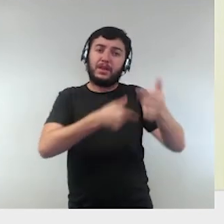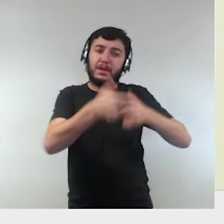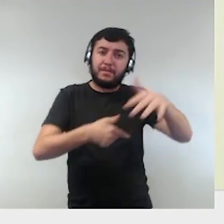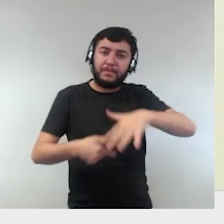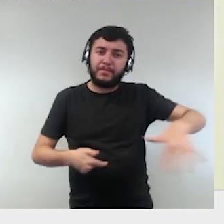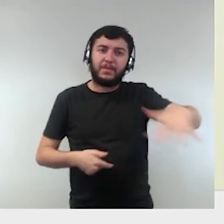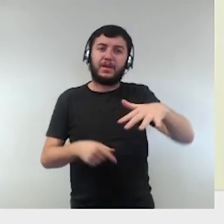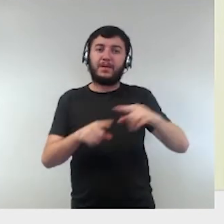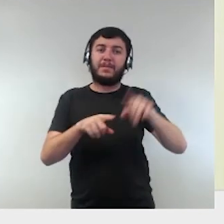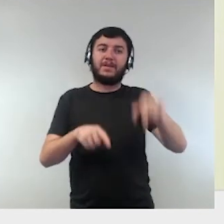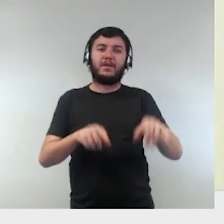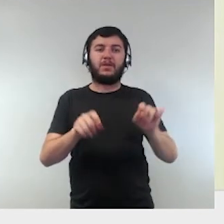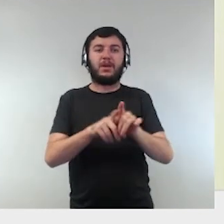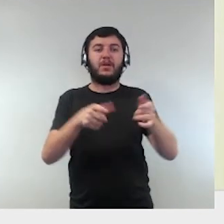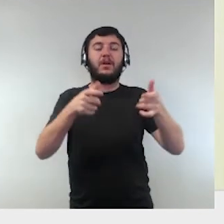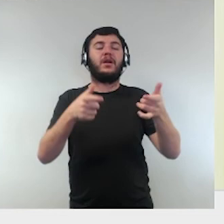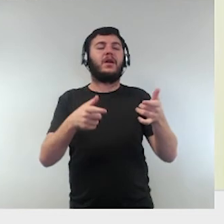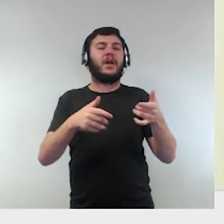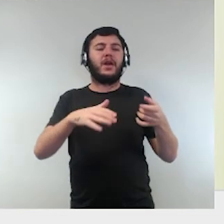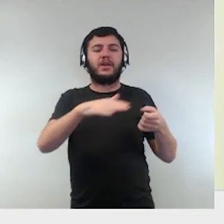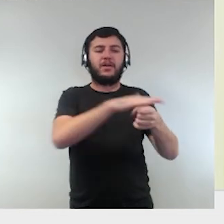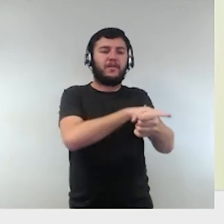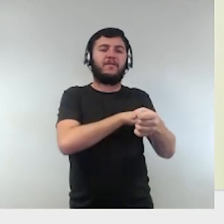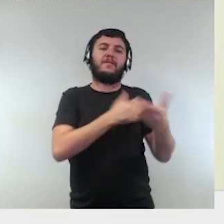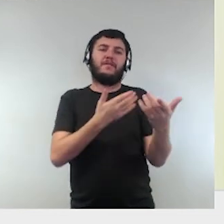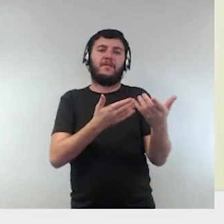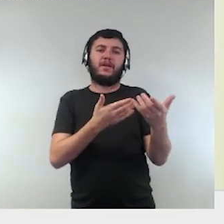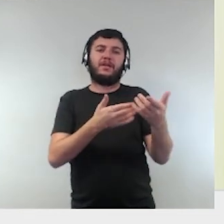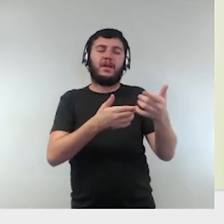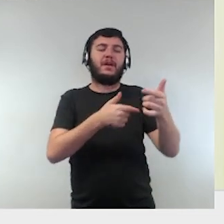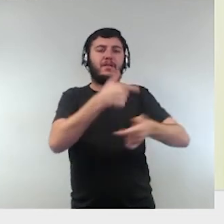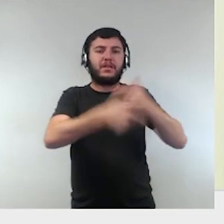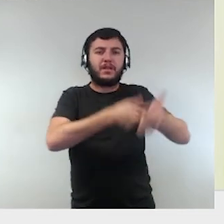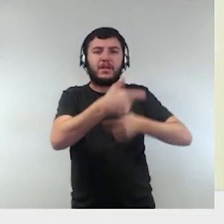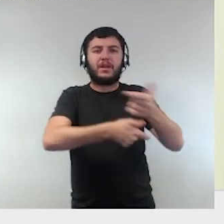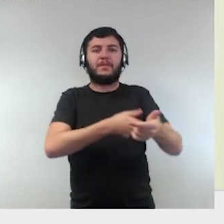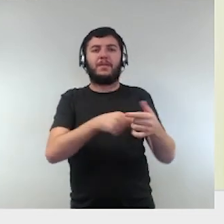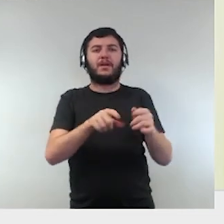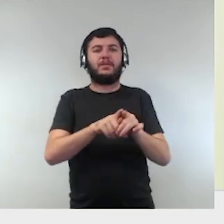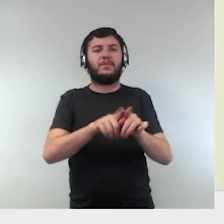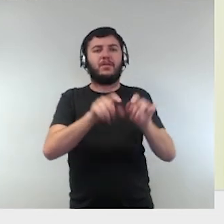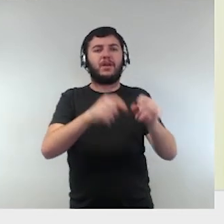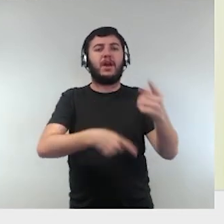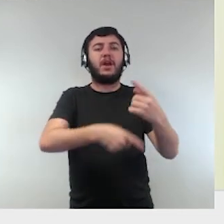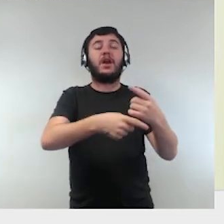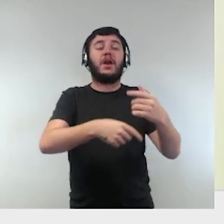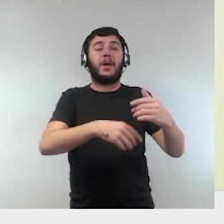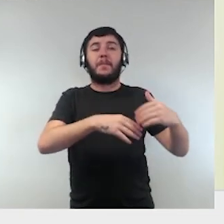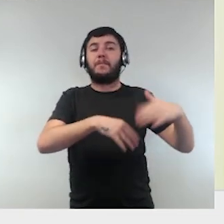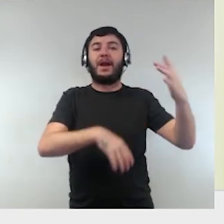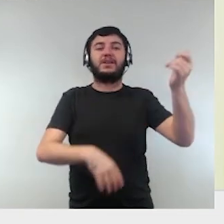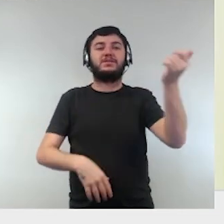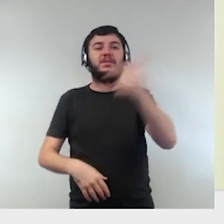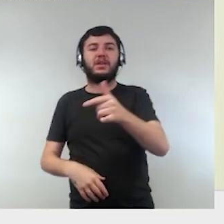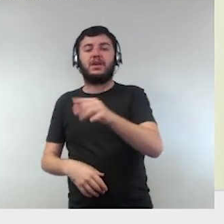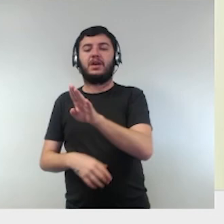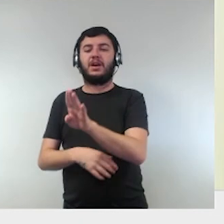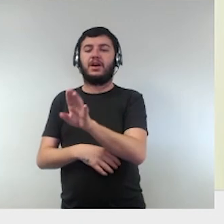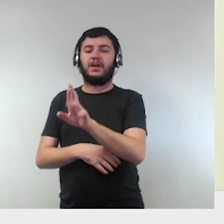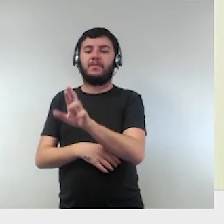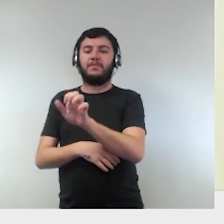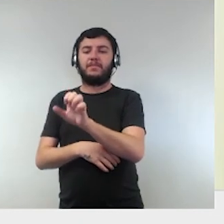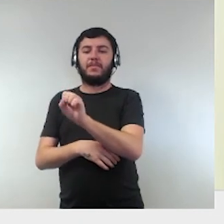mais emprega, superando a indústria química, como a Braskem, superando a agricultura, como outros setores do sucroalcooleiro,